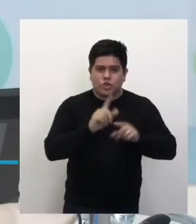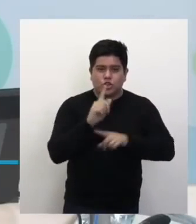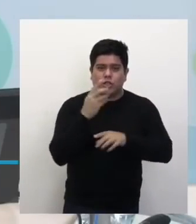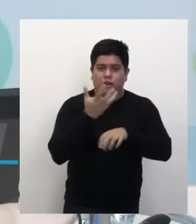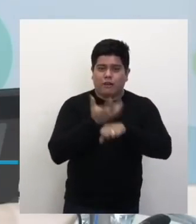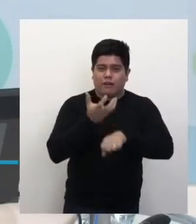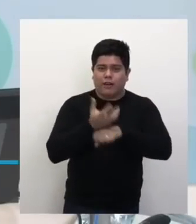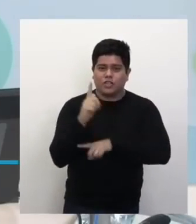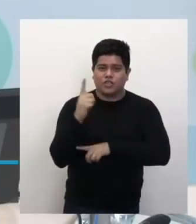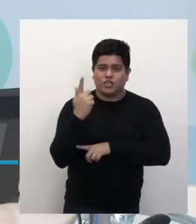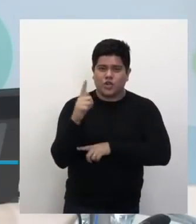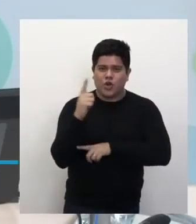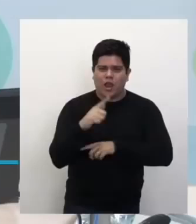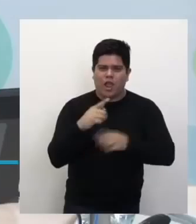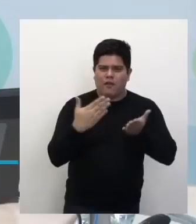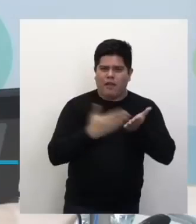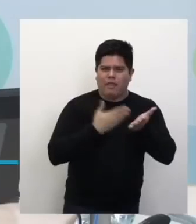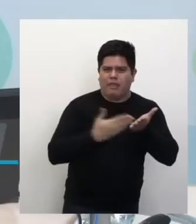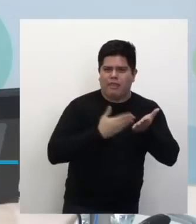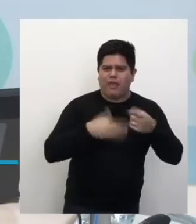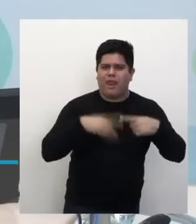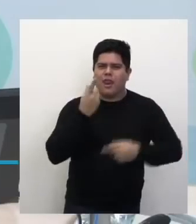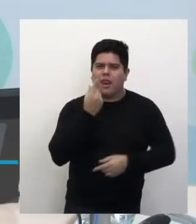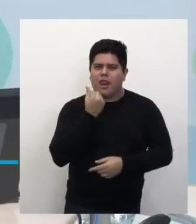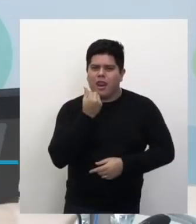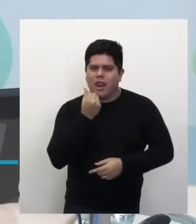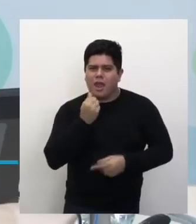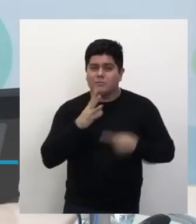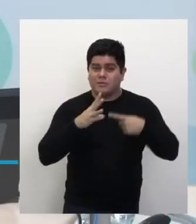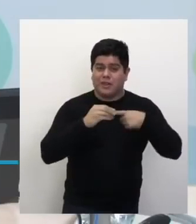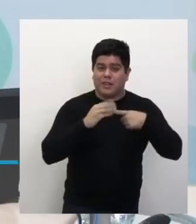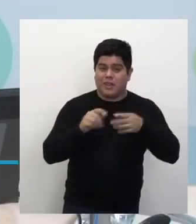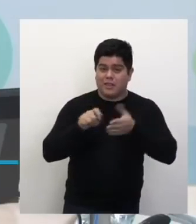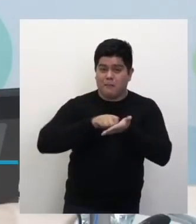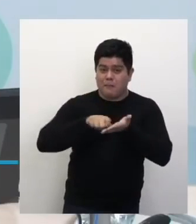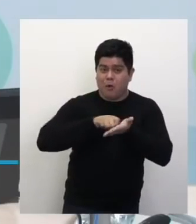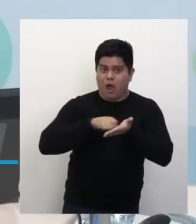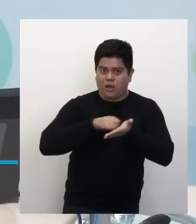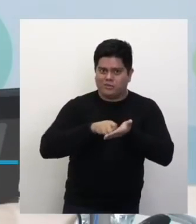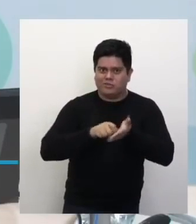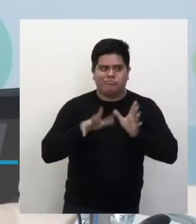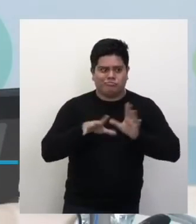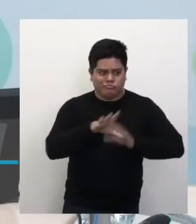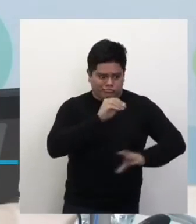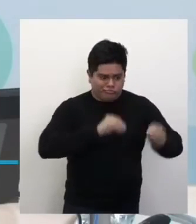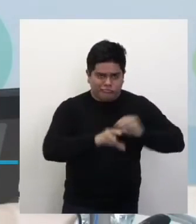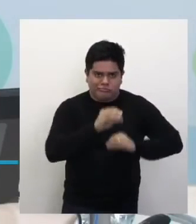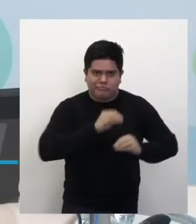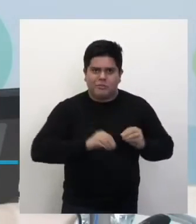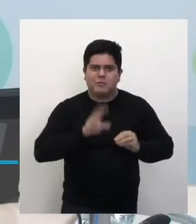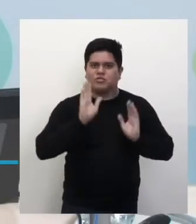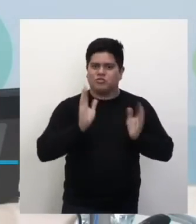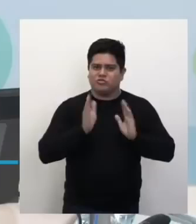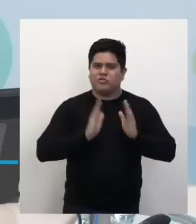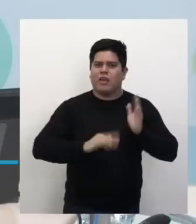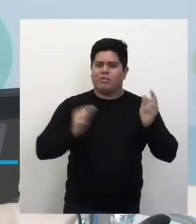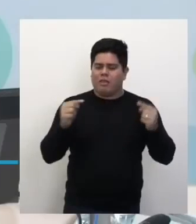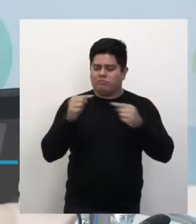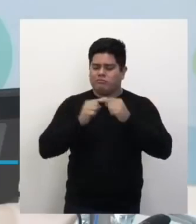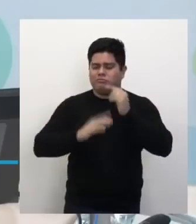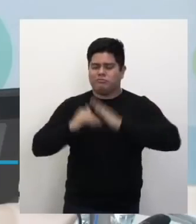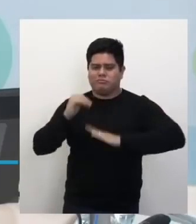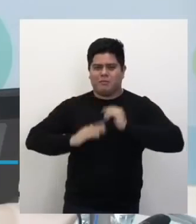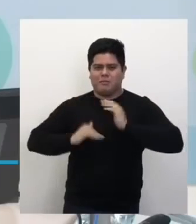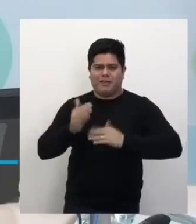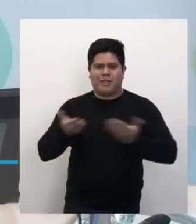geografia, seu caderno, seu lápis, sua caneta, sua borracha, para que você já possa ir aí contemplando as habilidades da